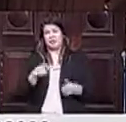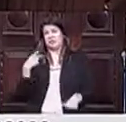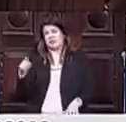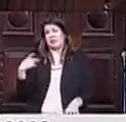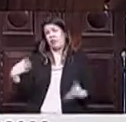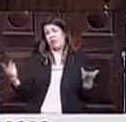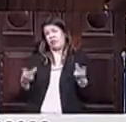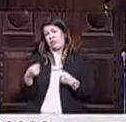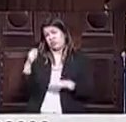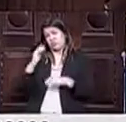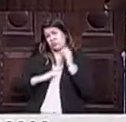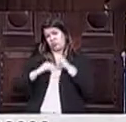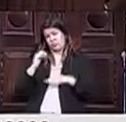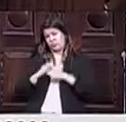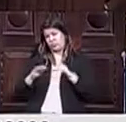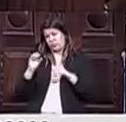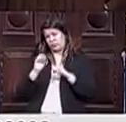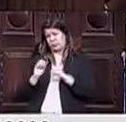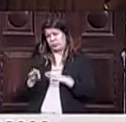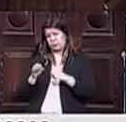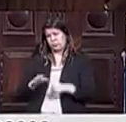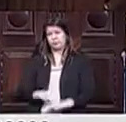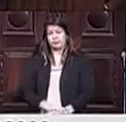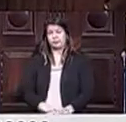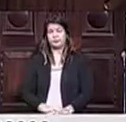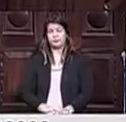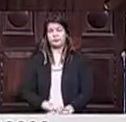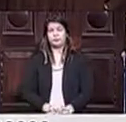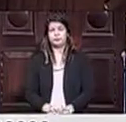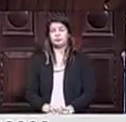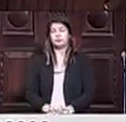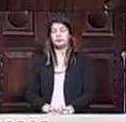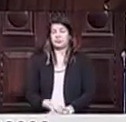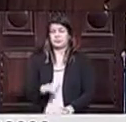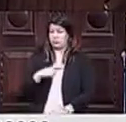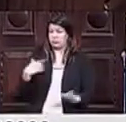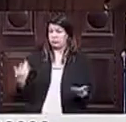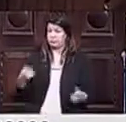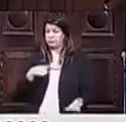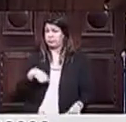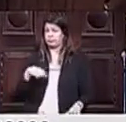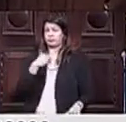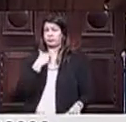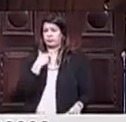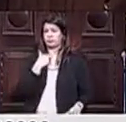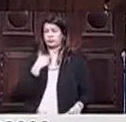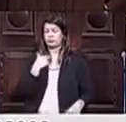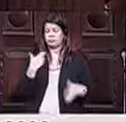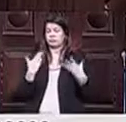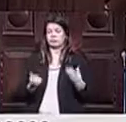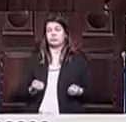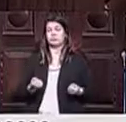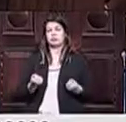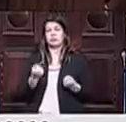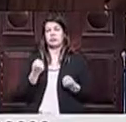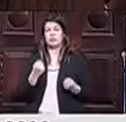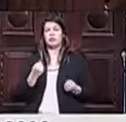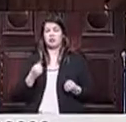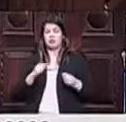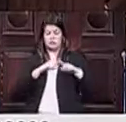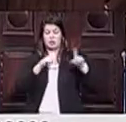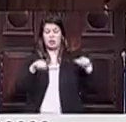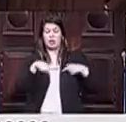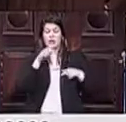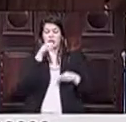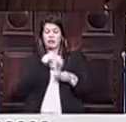qualidade da educação pública não podemos admitir salas de aulas com 50